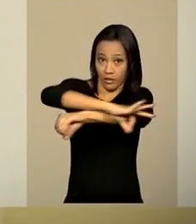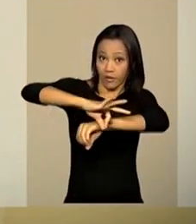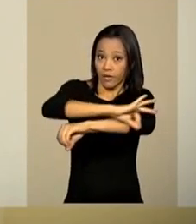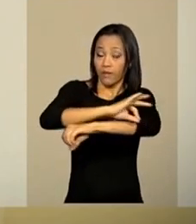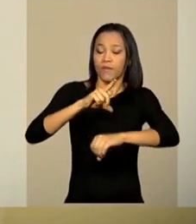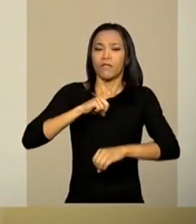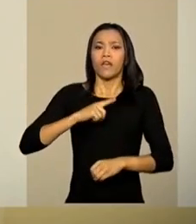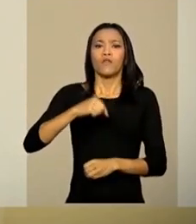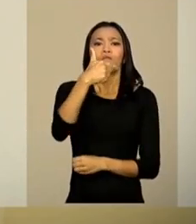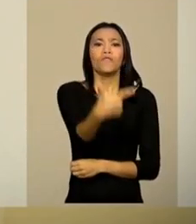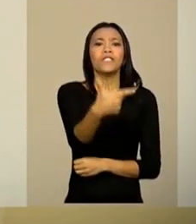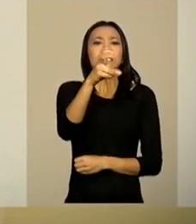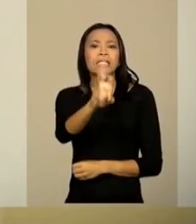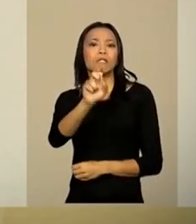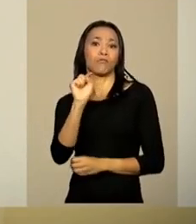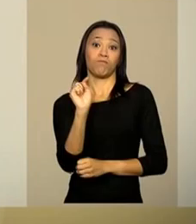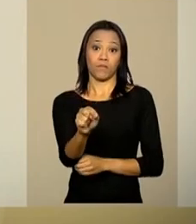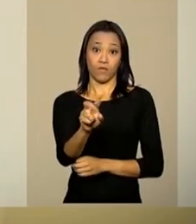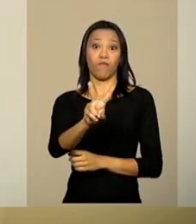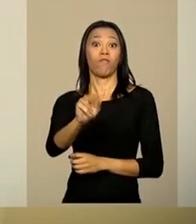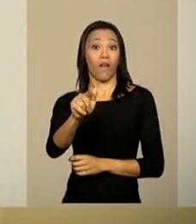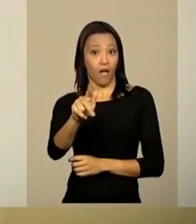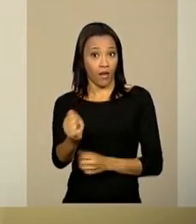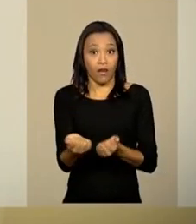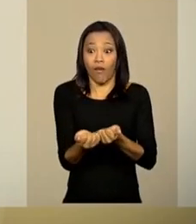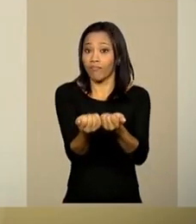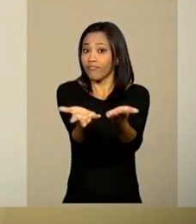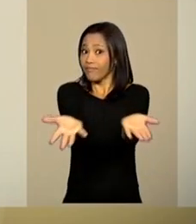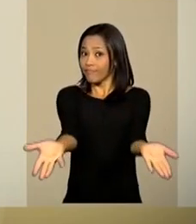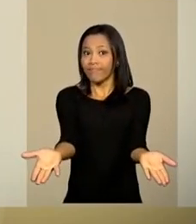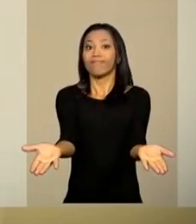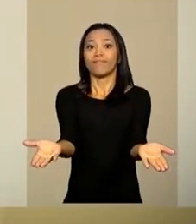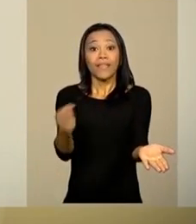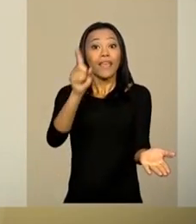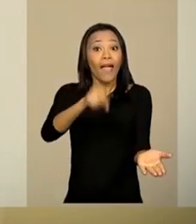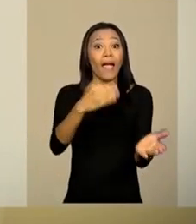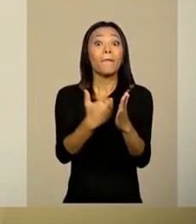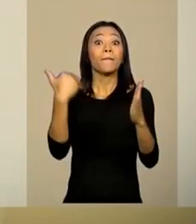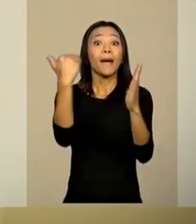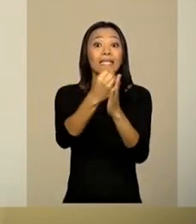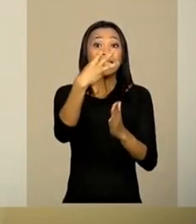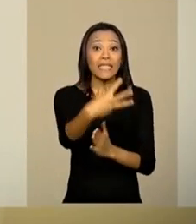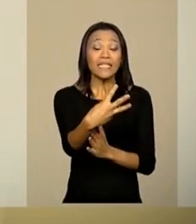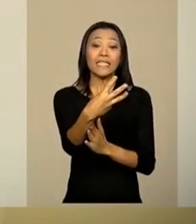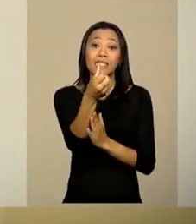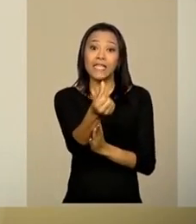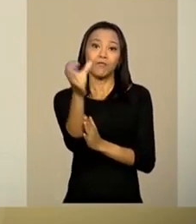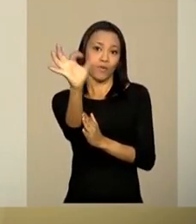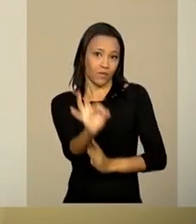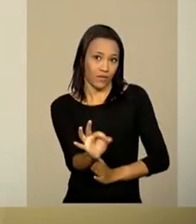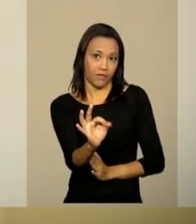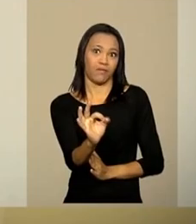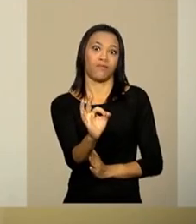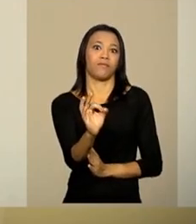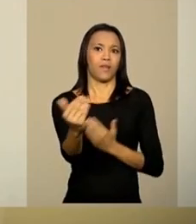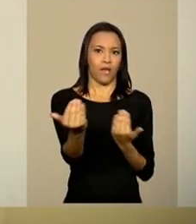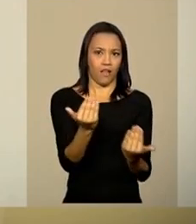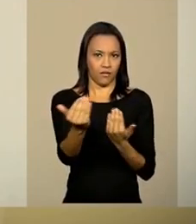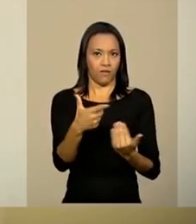tiveram 25.000 vagas à disposição, que é 36% a mais do que eles tinham tido